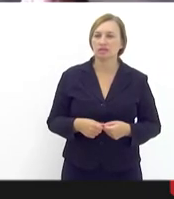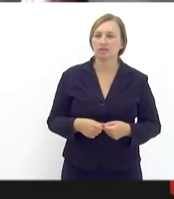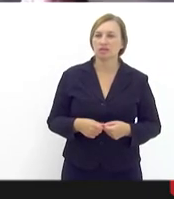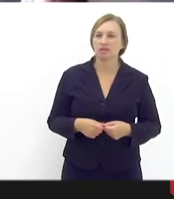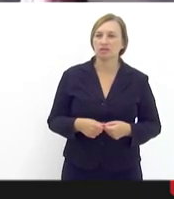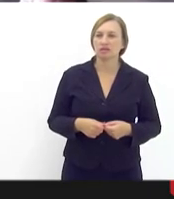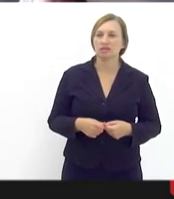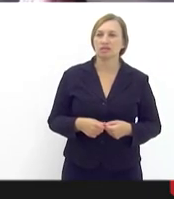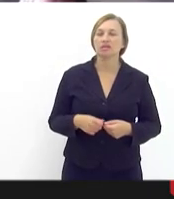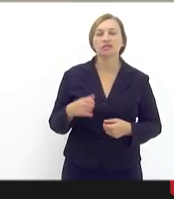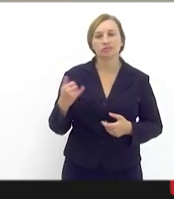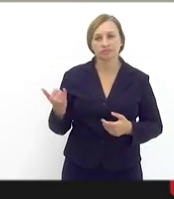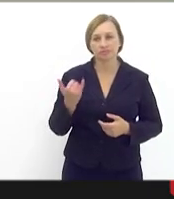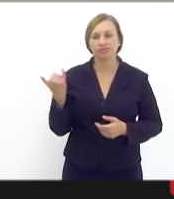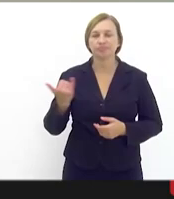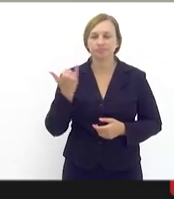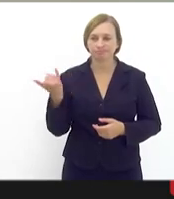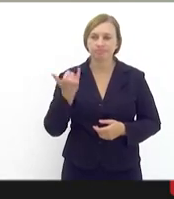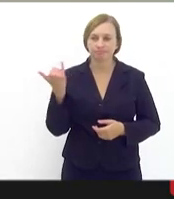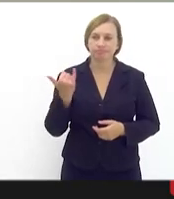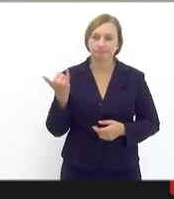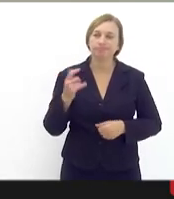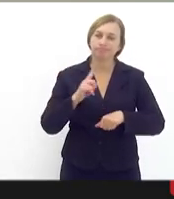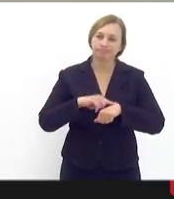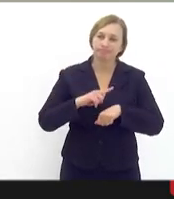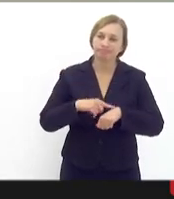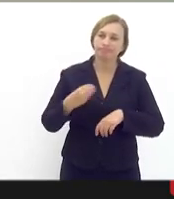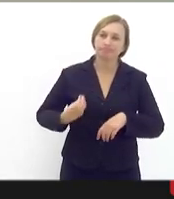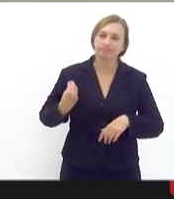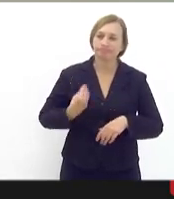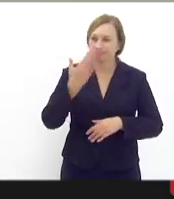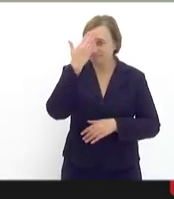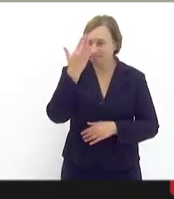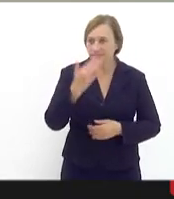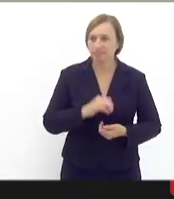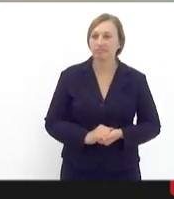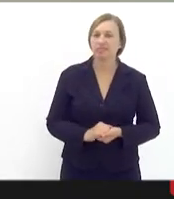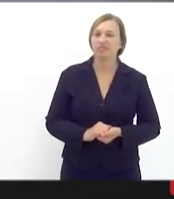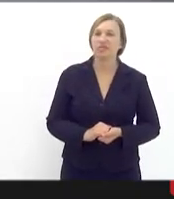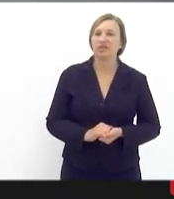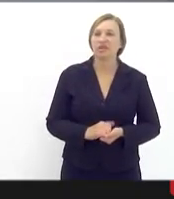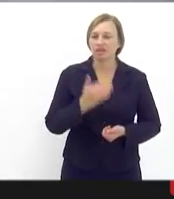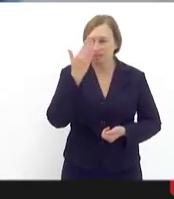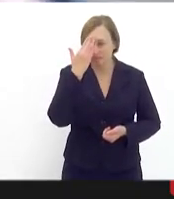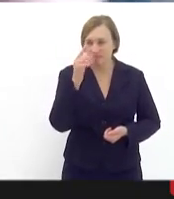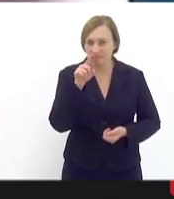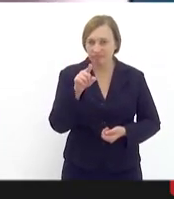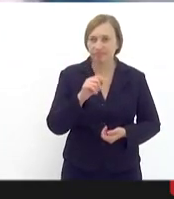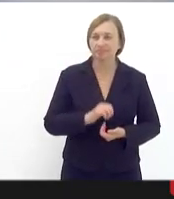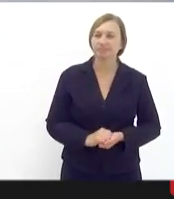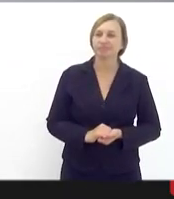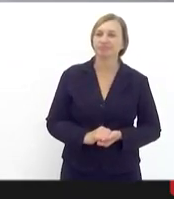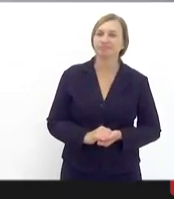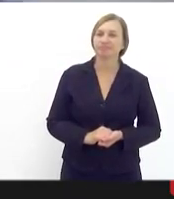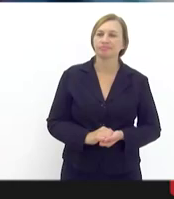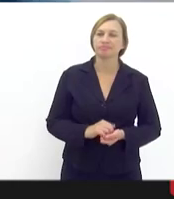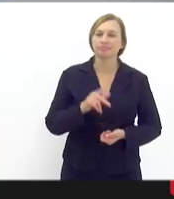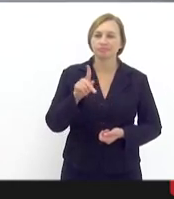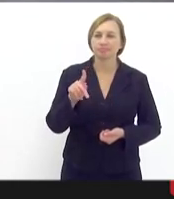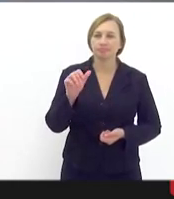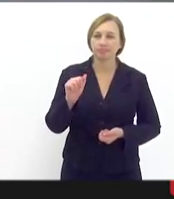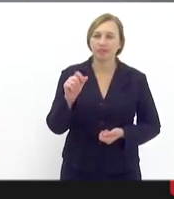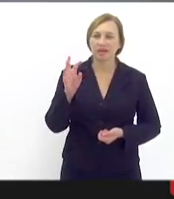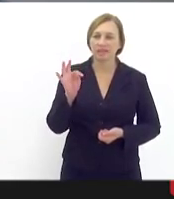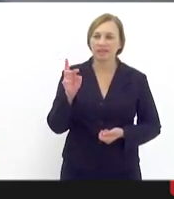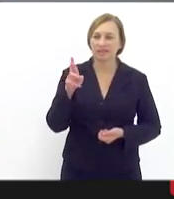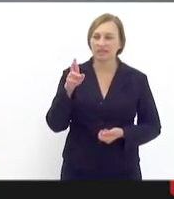É muito pertinente, muito importante para o momento que a gente vive. Muito obrigada. Obrigado você, Patrícia